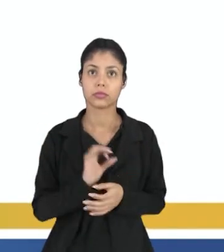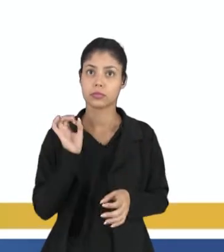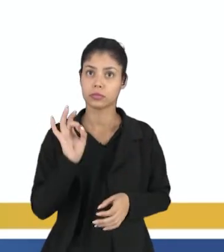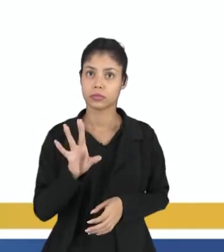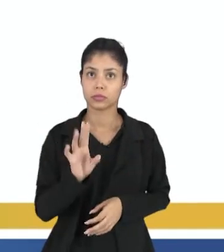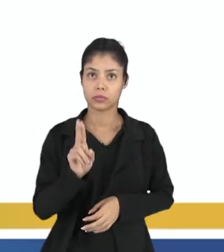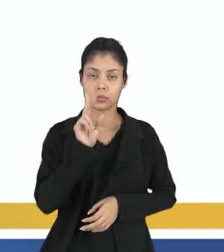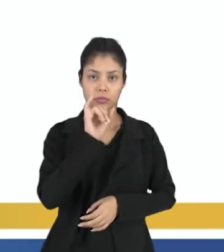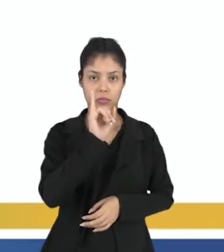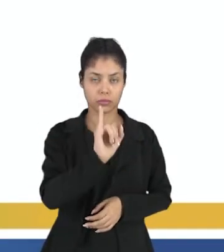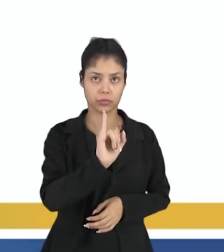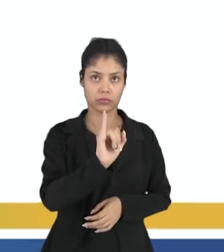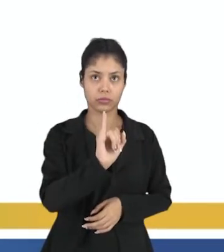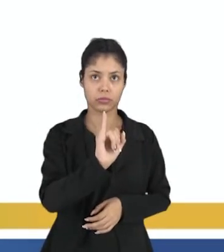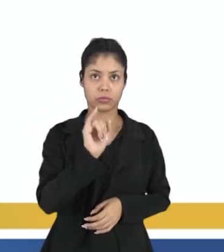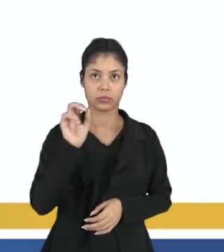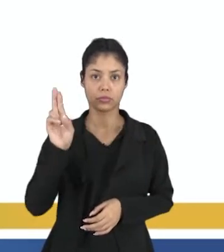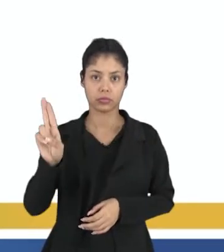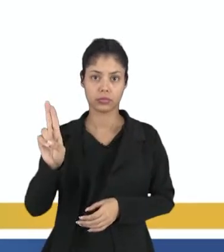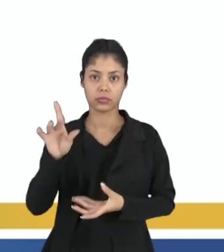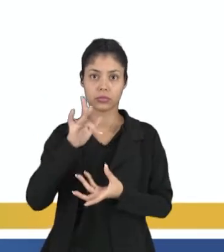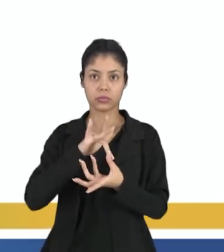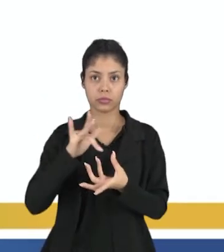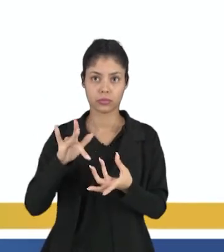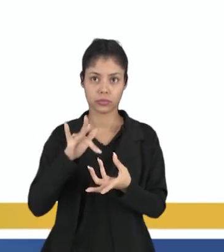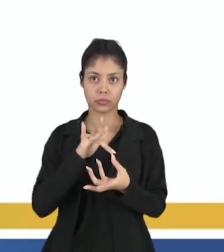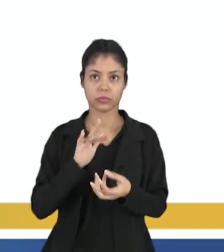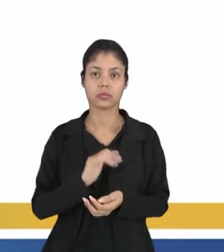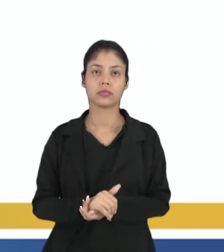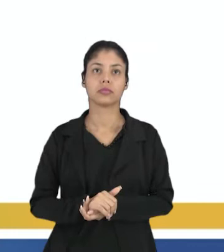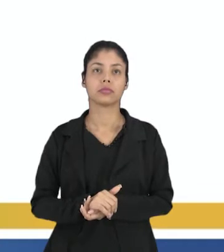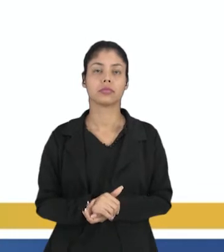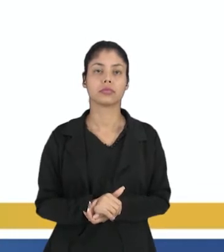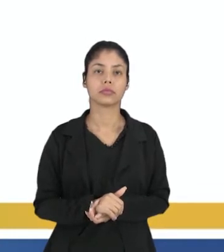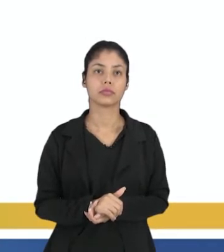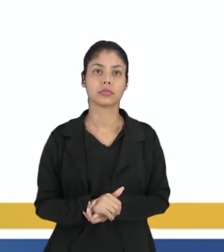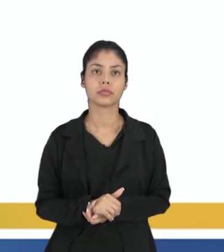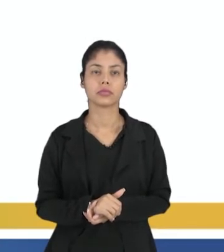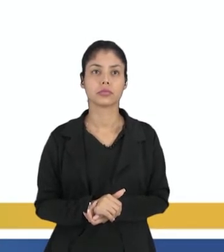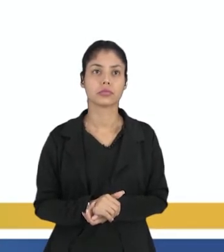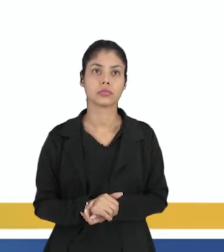diferenciando apenas por uma vogal, i e u.